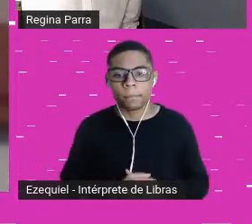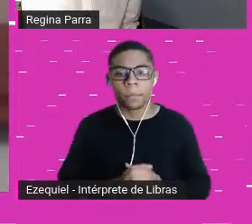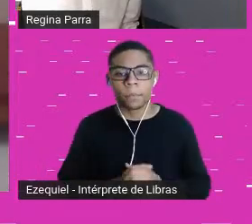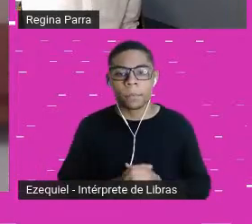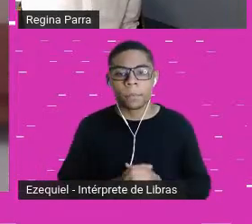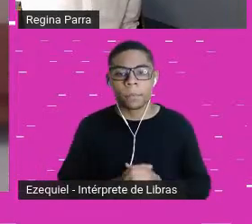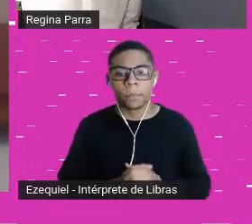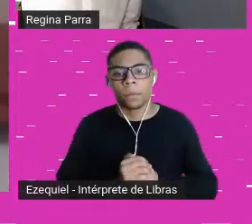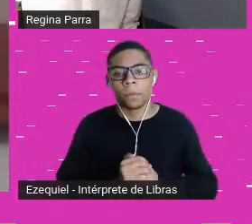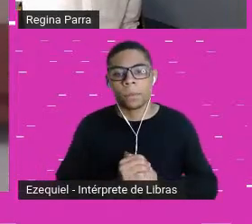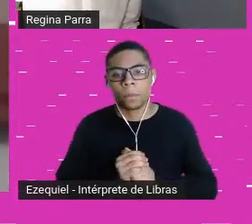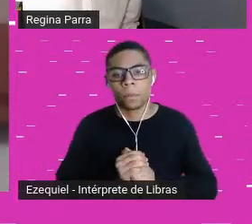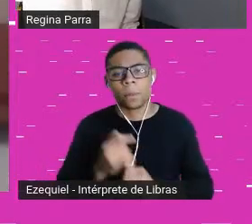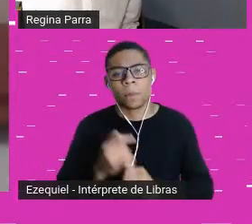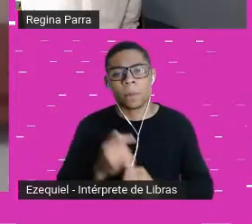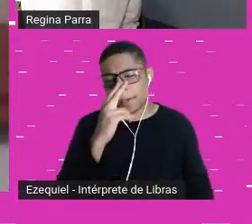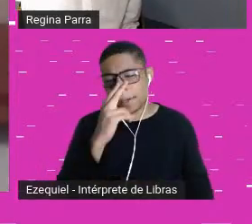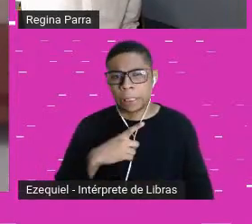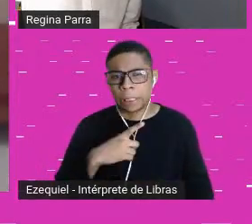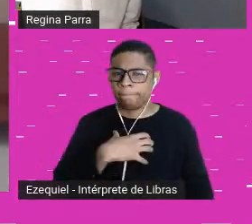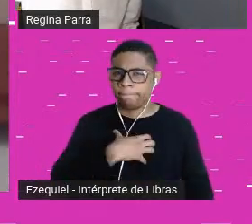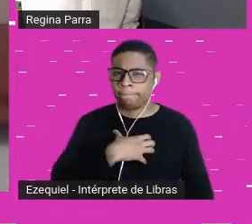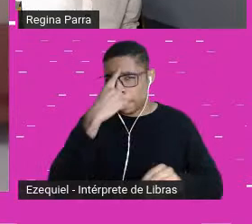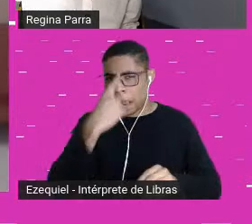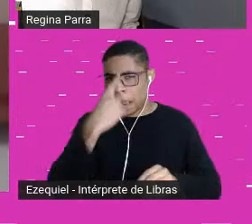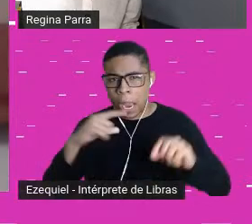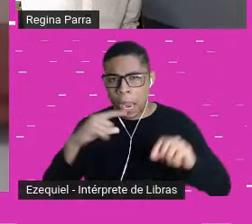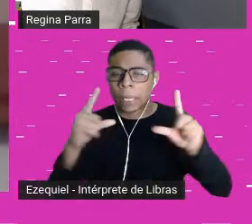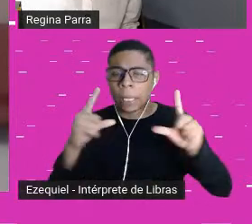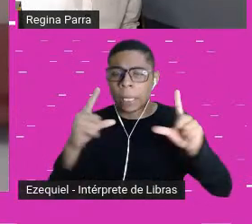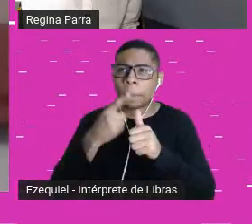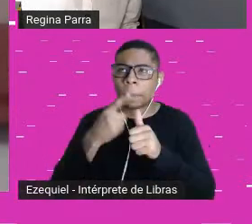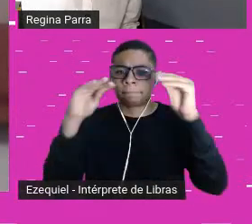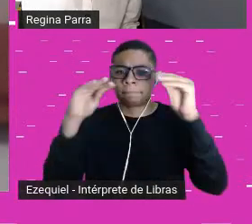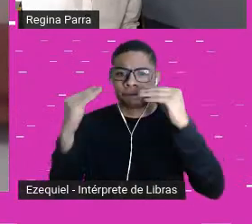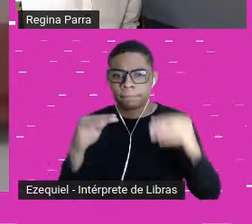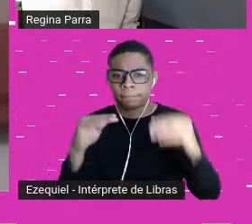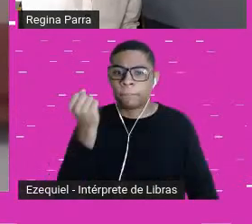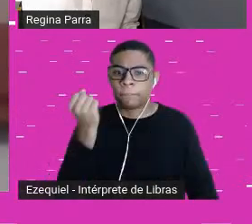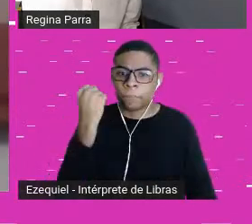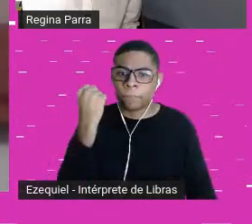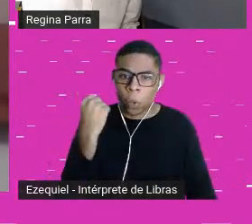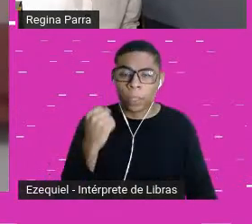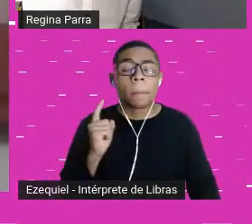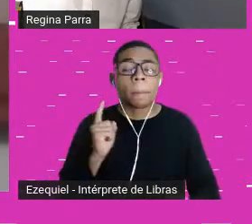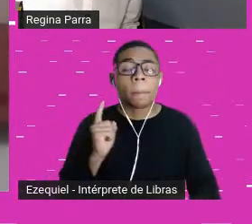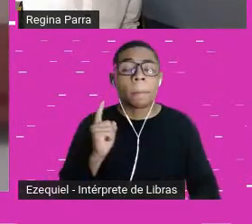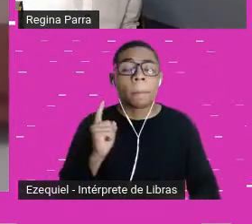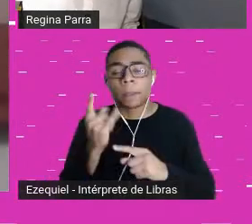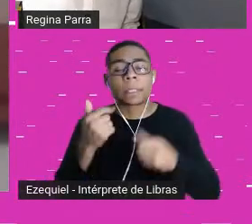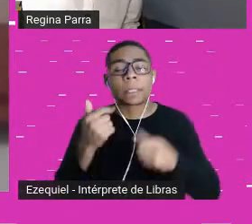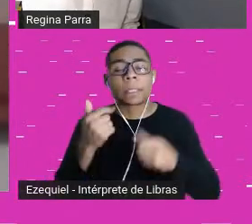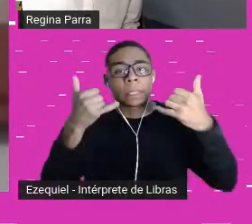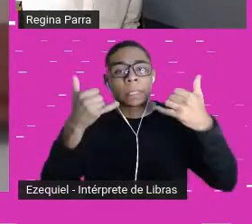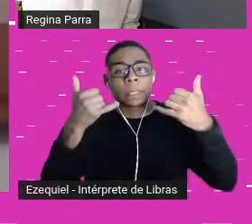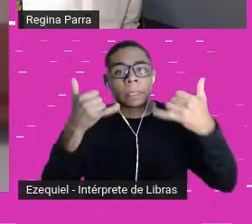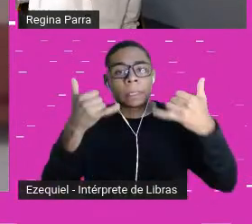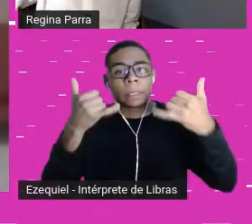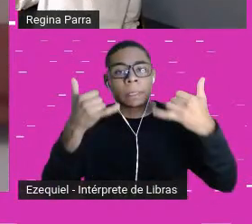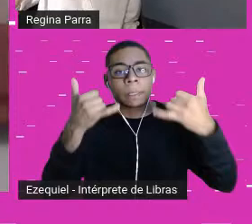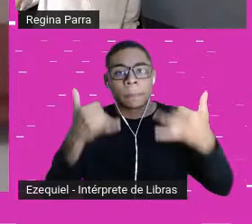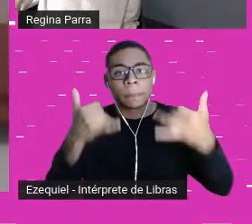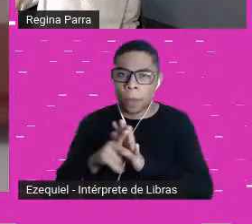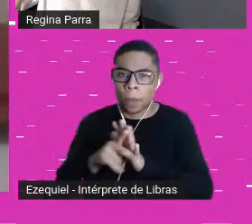da primeira montagem, quando ele traz, por exemplo, o exército de Creonte trazendo,